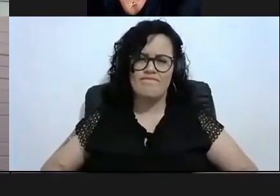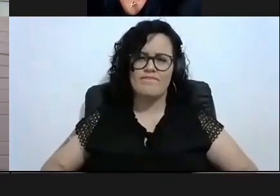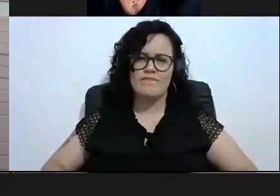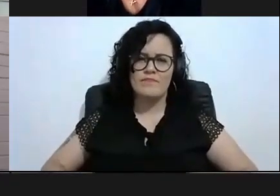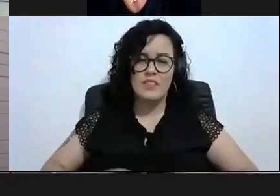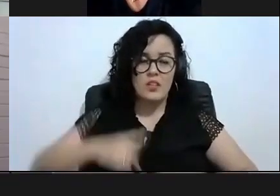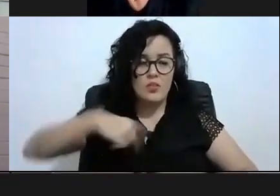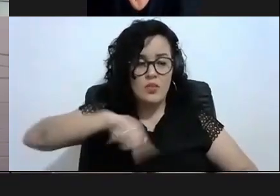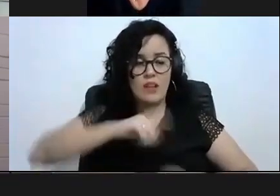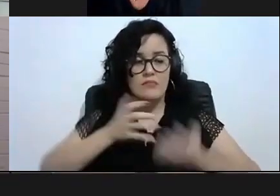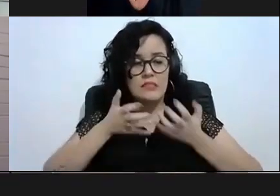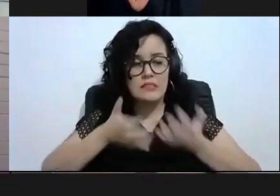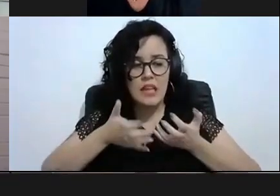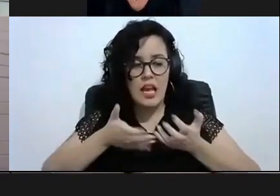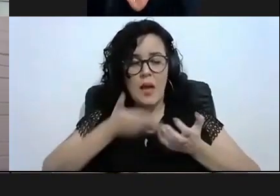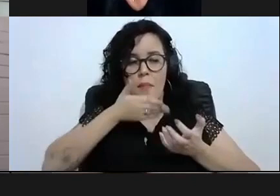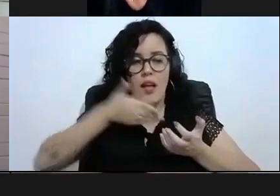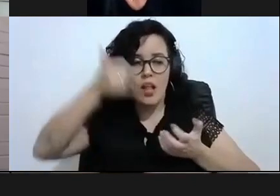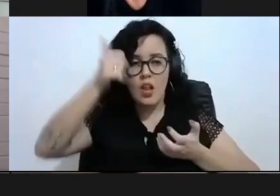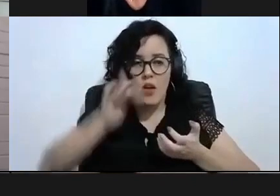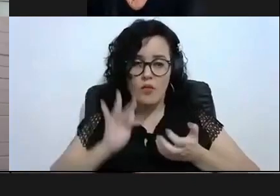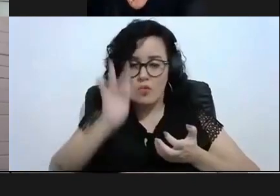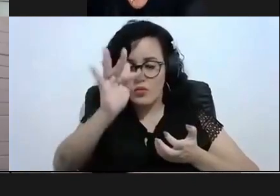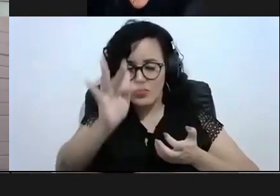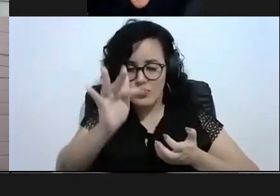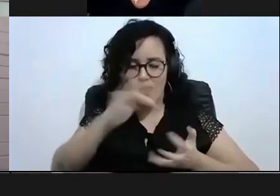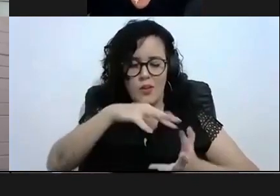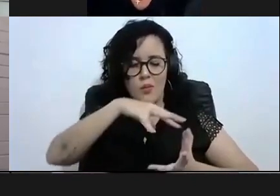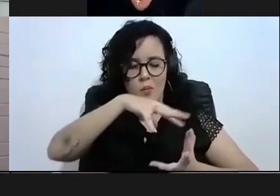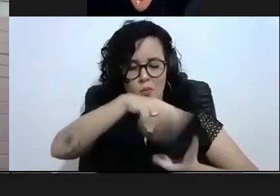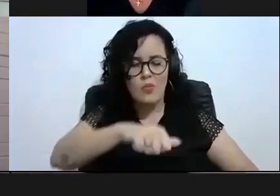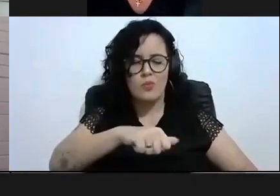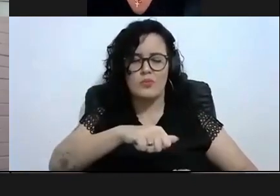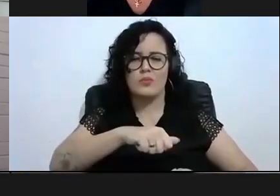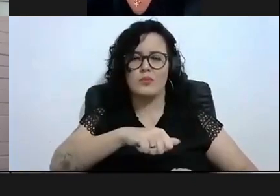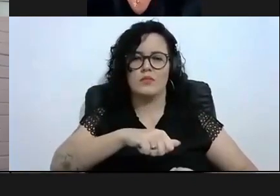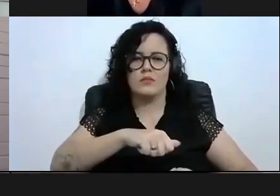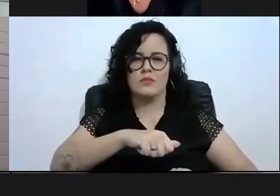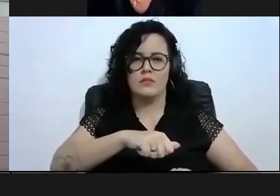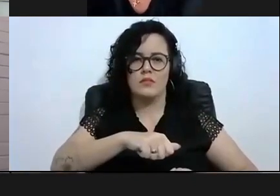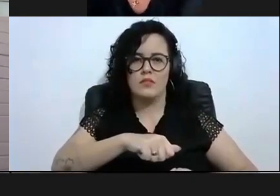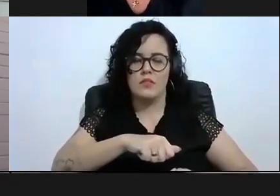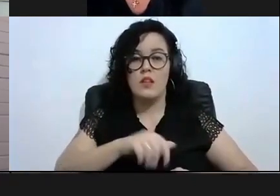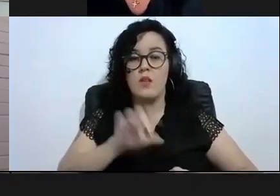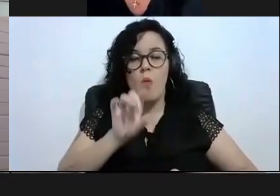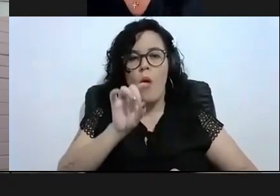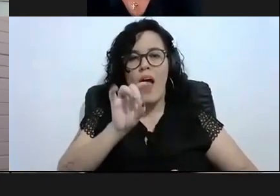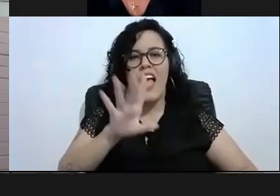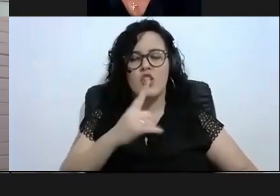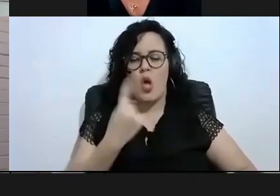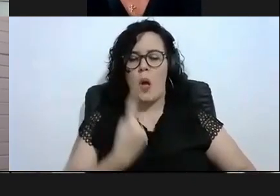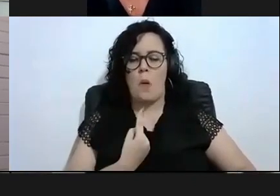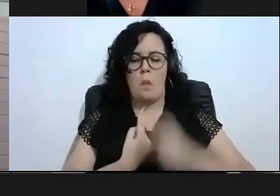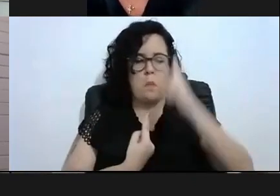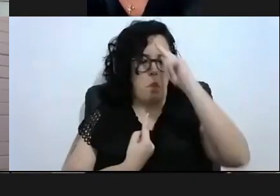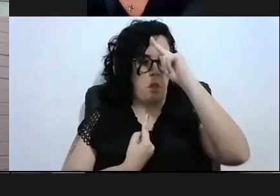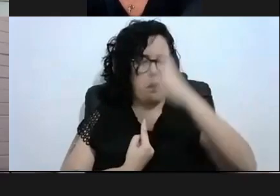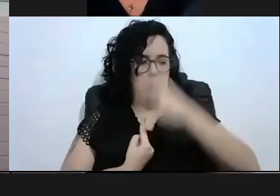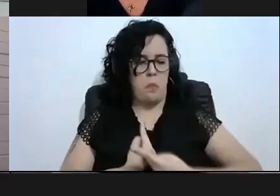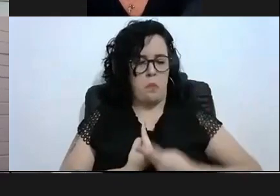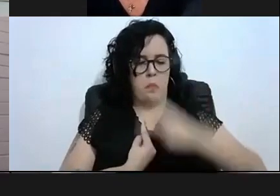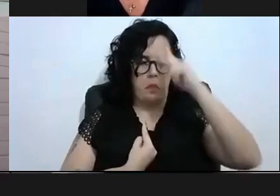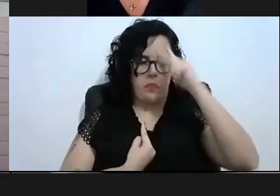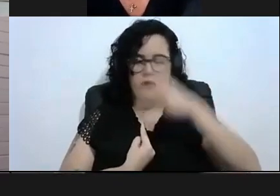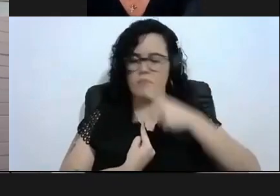que a gente quer é o melhor para esse mundo, né? Quer dizer, não é uma coisa individualista,